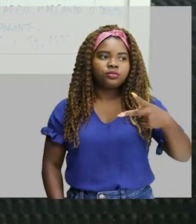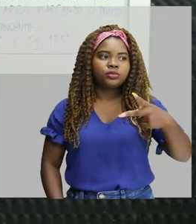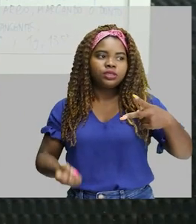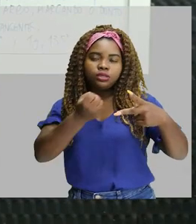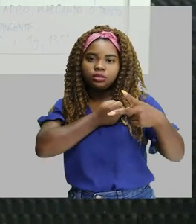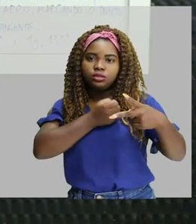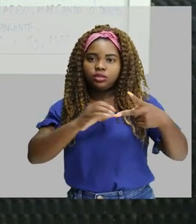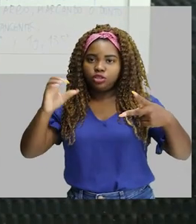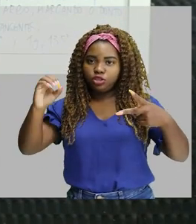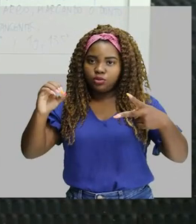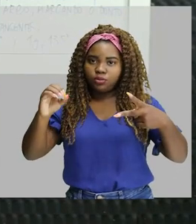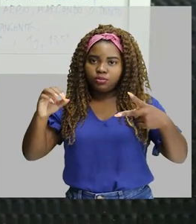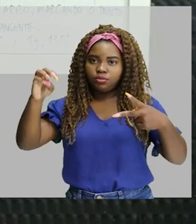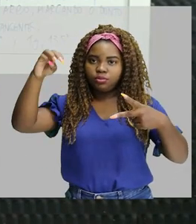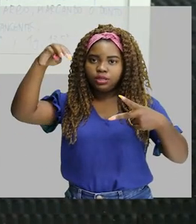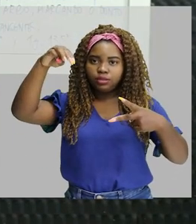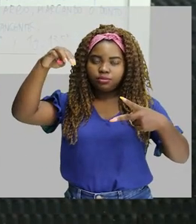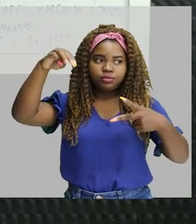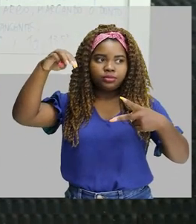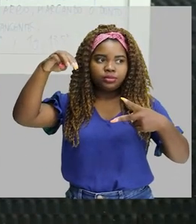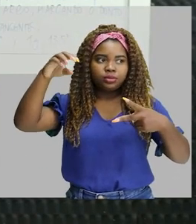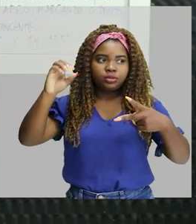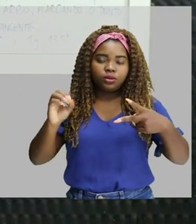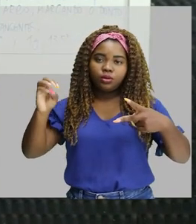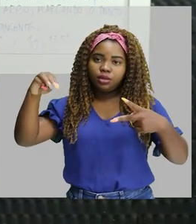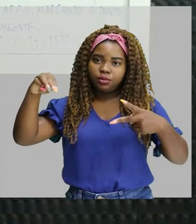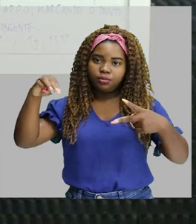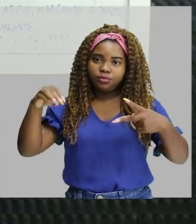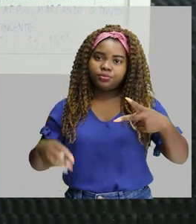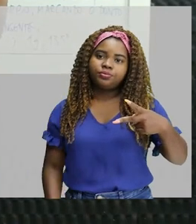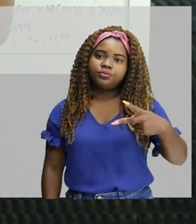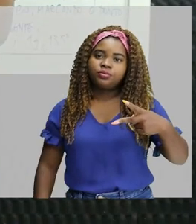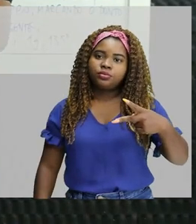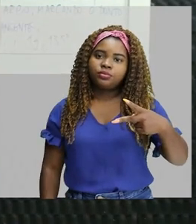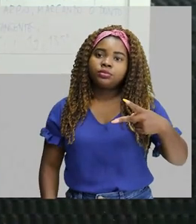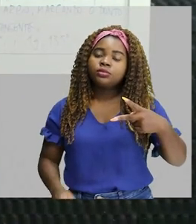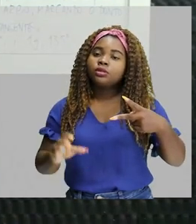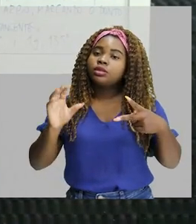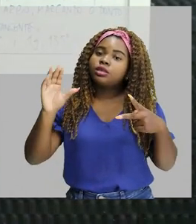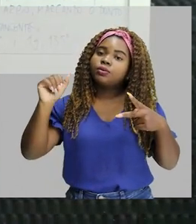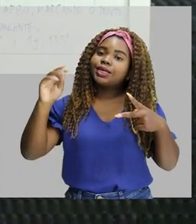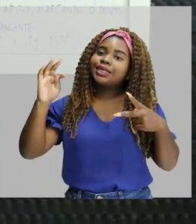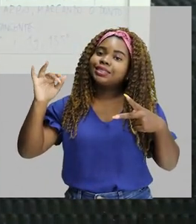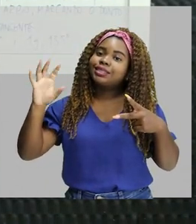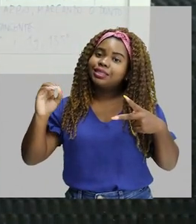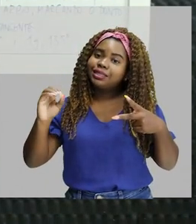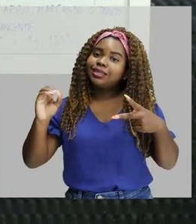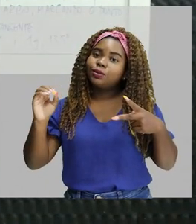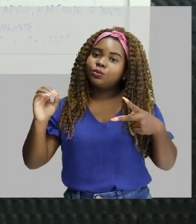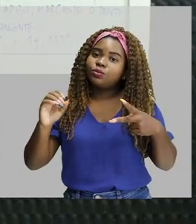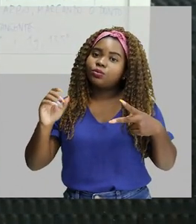que vai de o para m segmento om que no caso é o cateto oposto e a